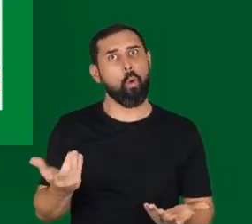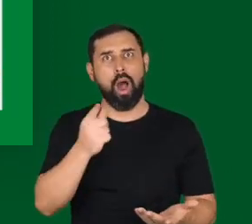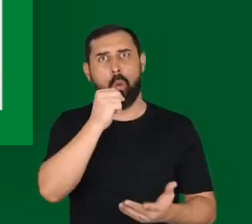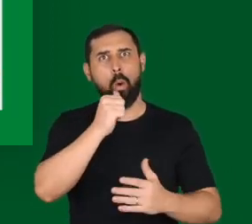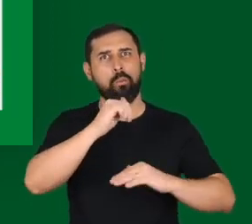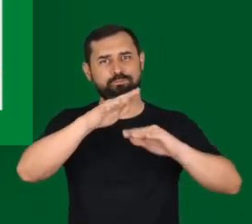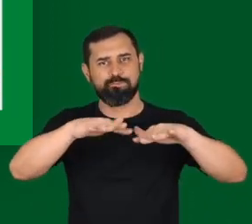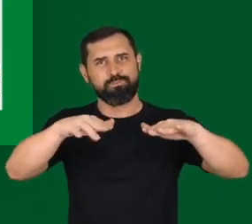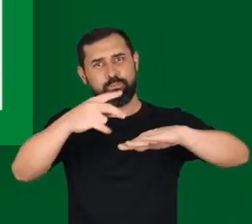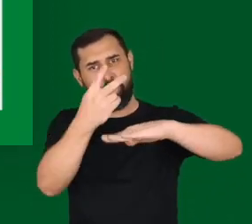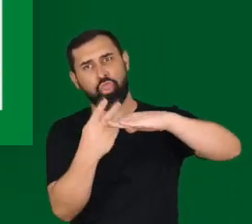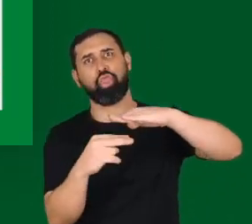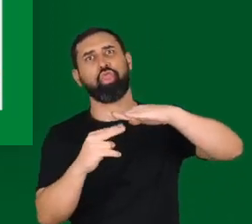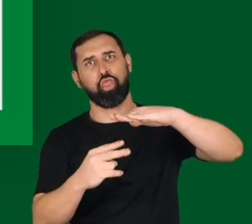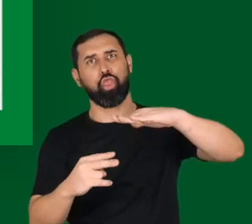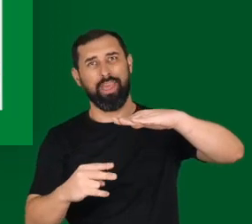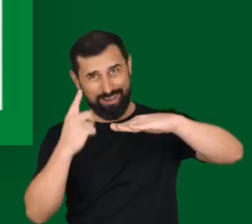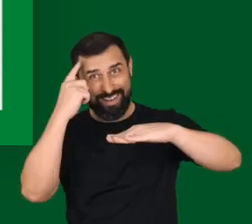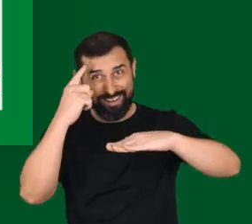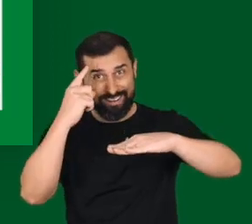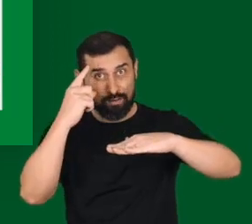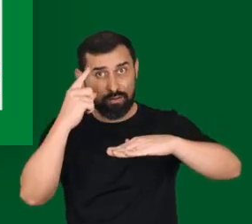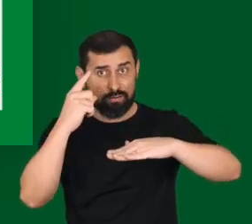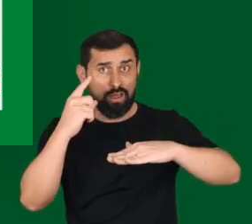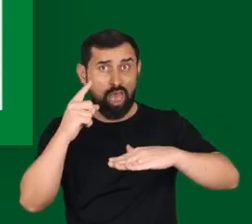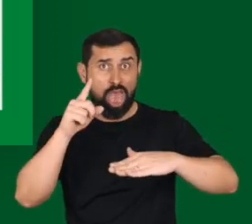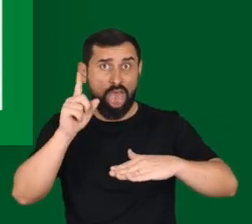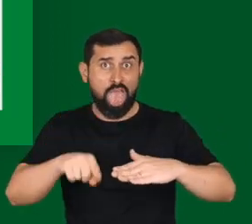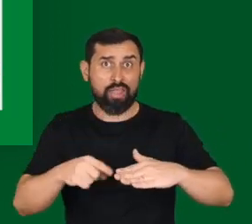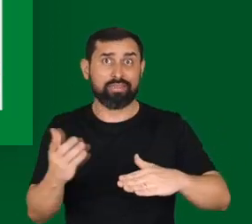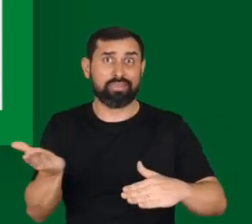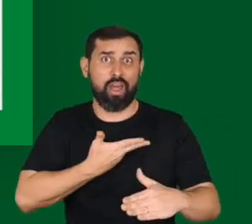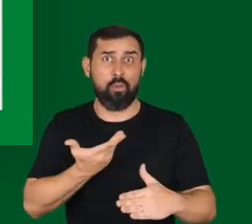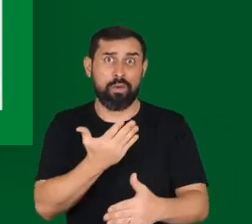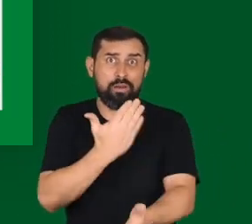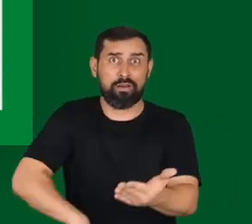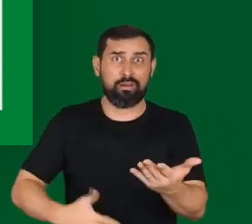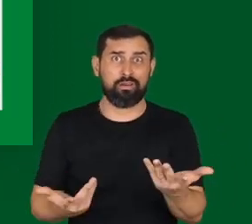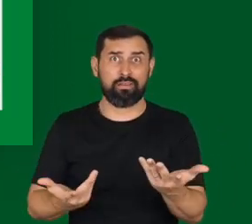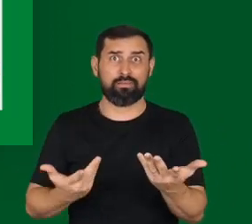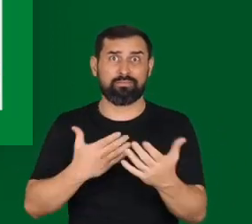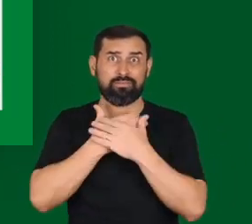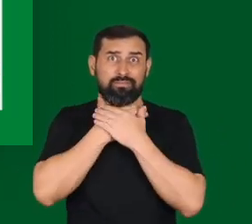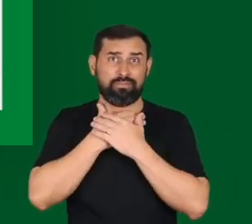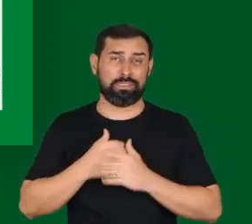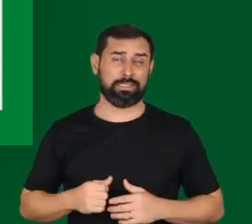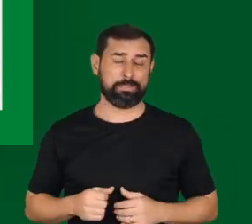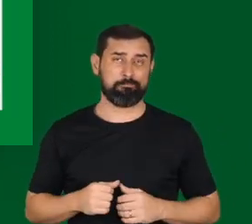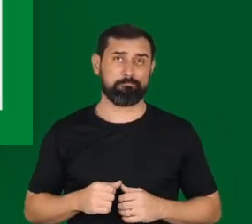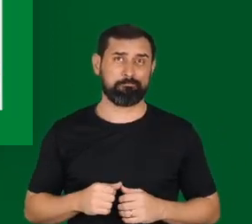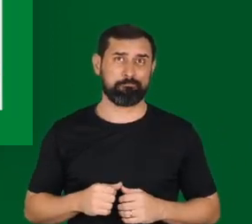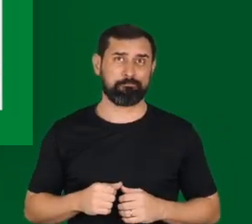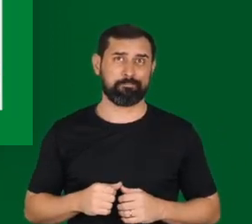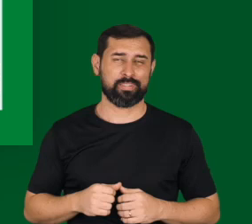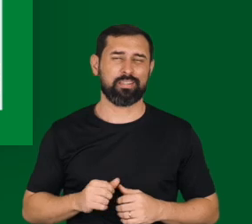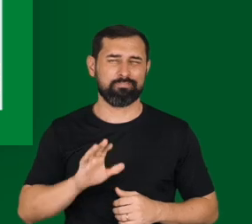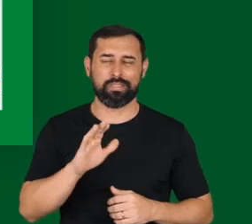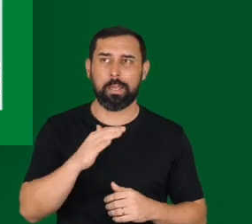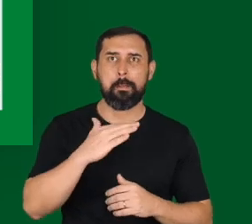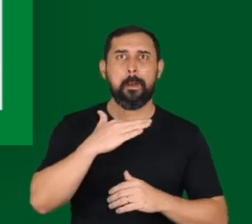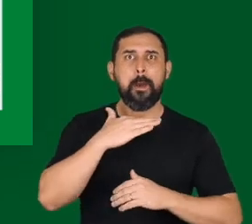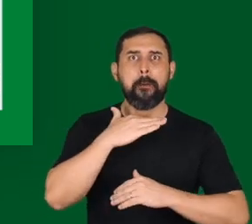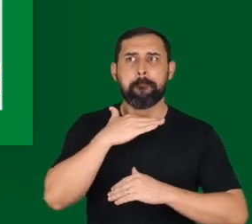e o afogamento. Então, 4 delas estão relacionadas ao trauma. A morbidade e mortalidade,